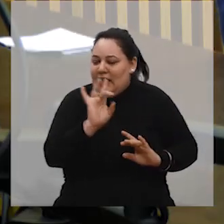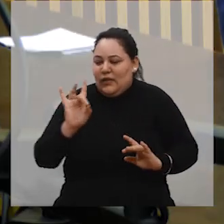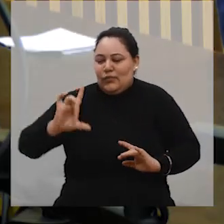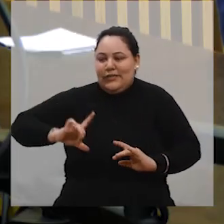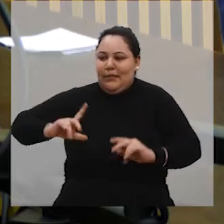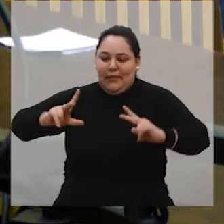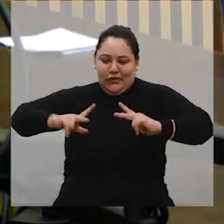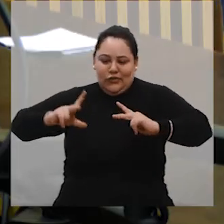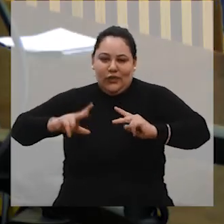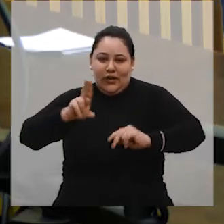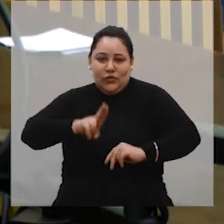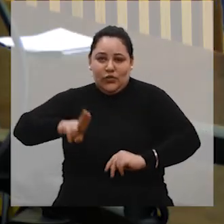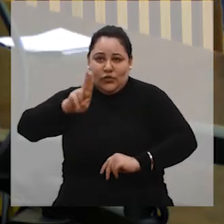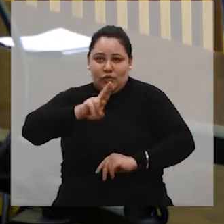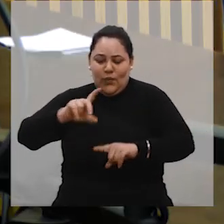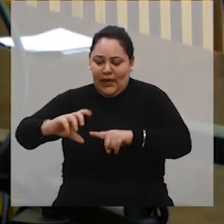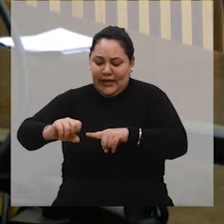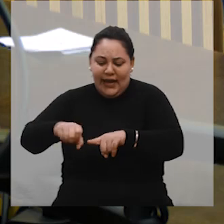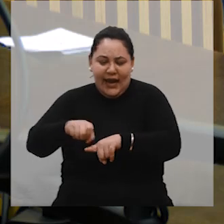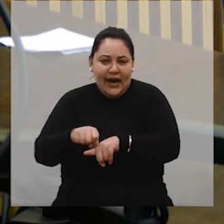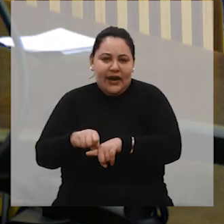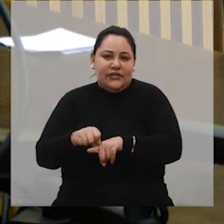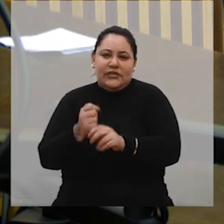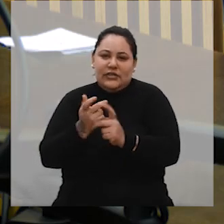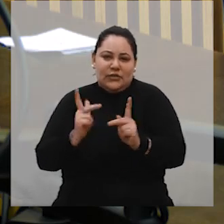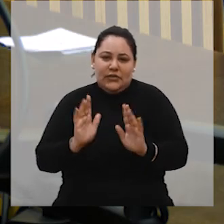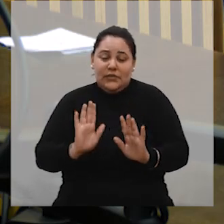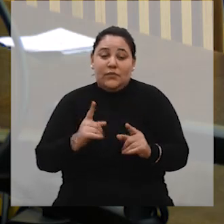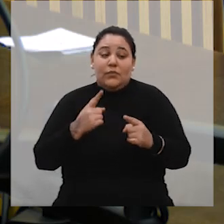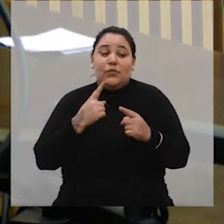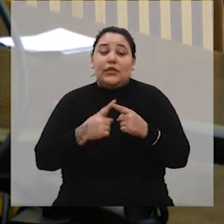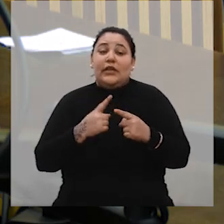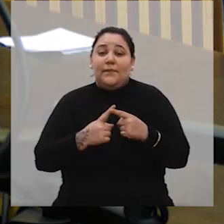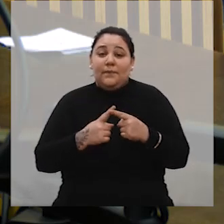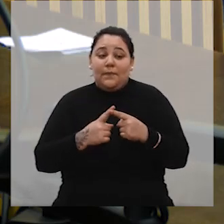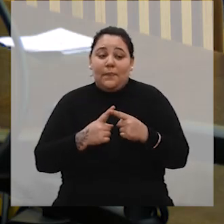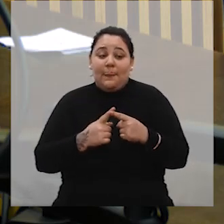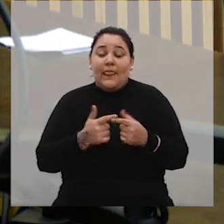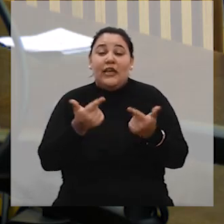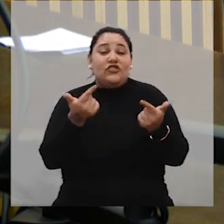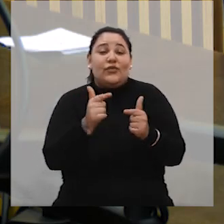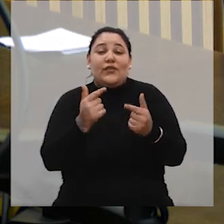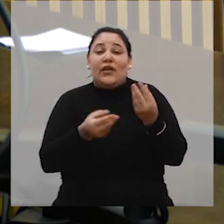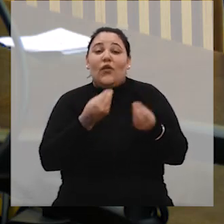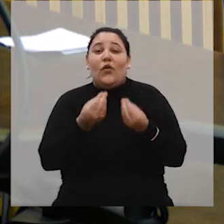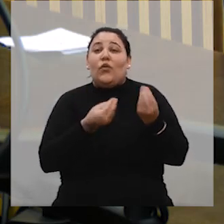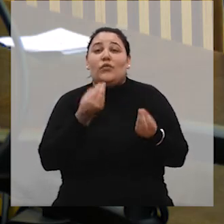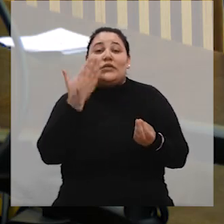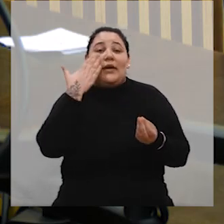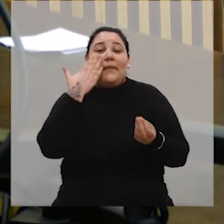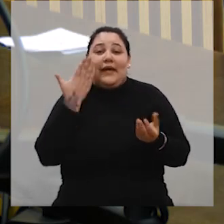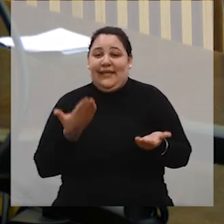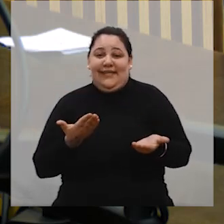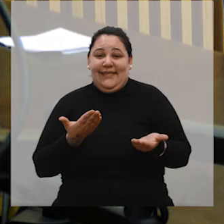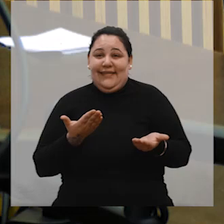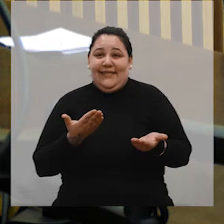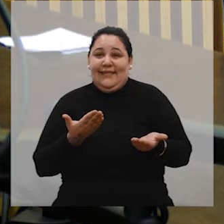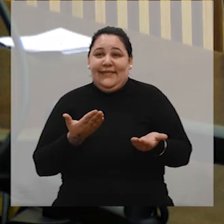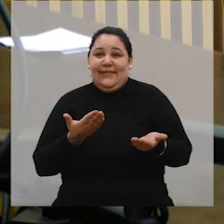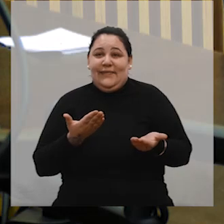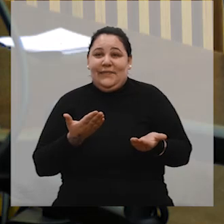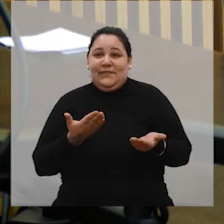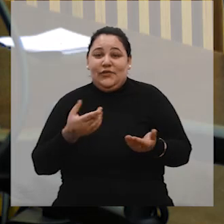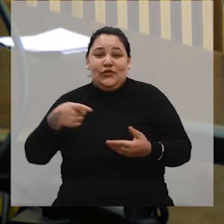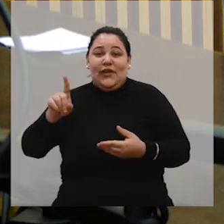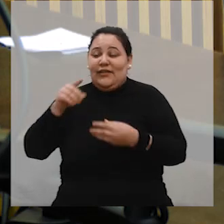kit. Exatamente. Ter o seu alicate, né? Porque a gente não tem como botar a mão no...